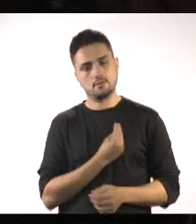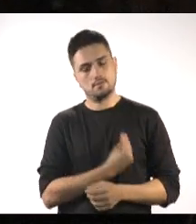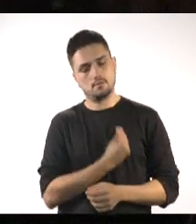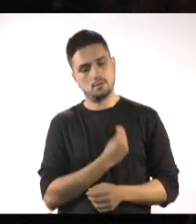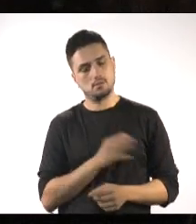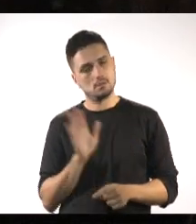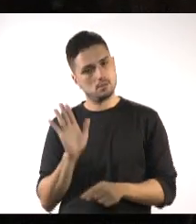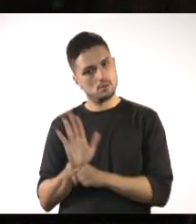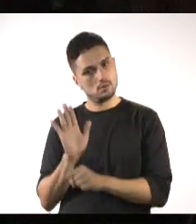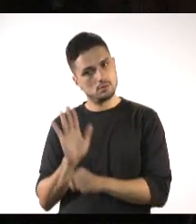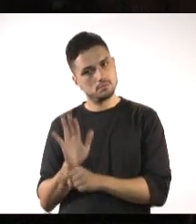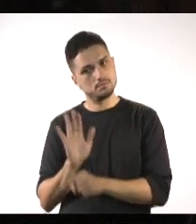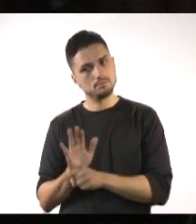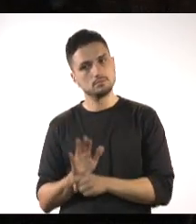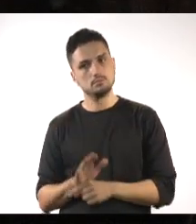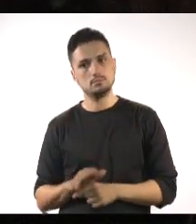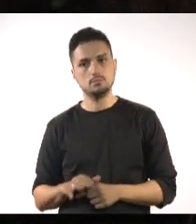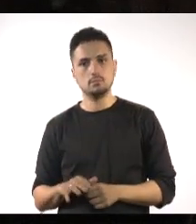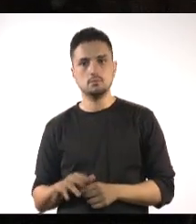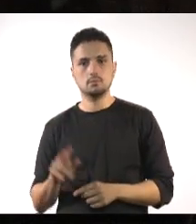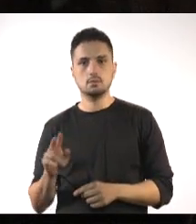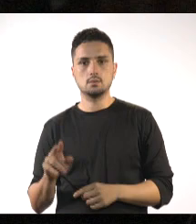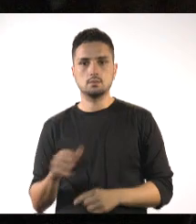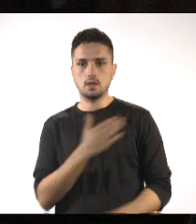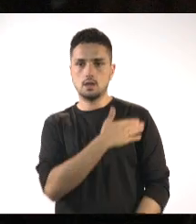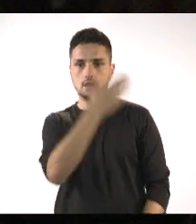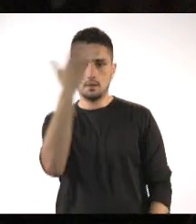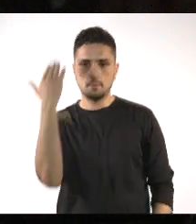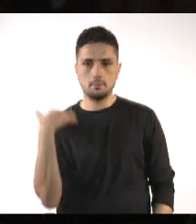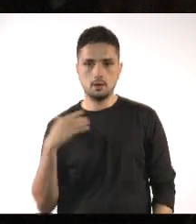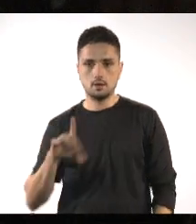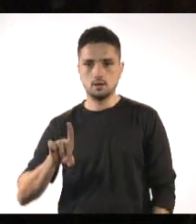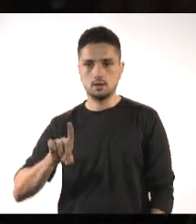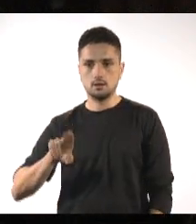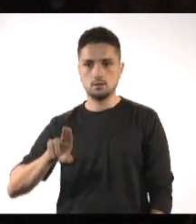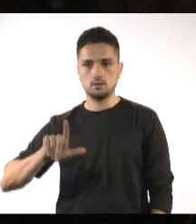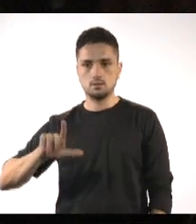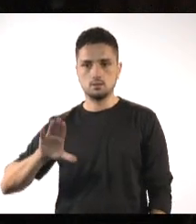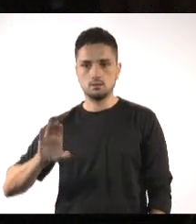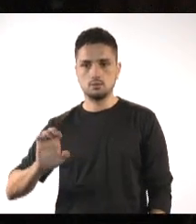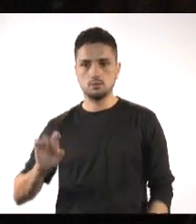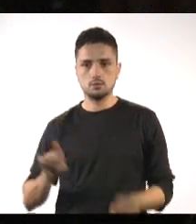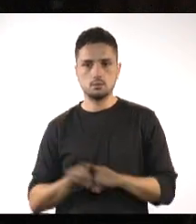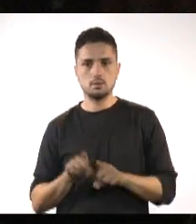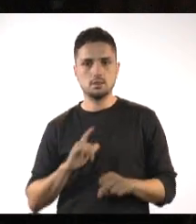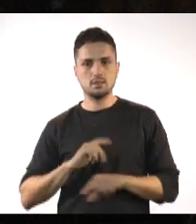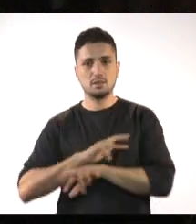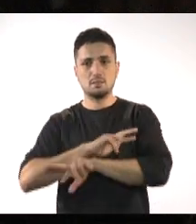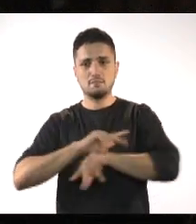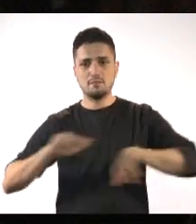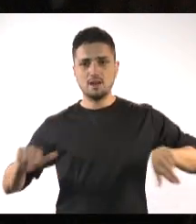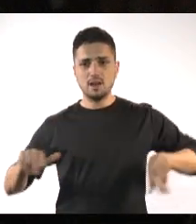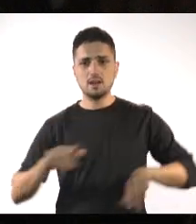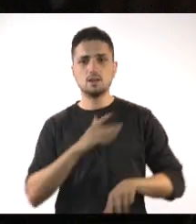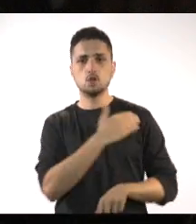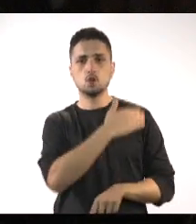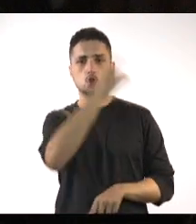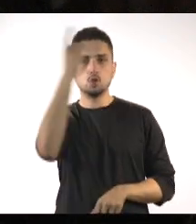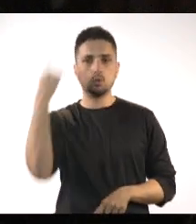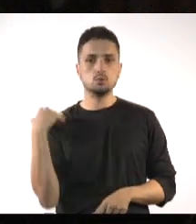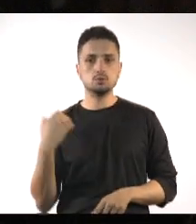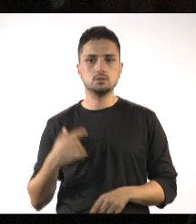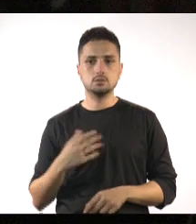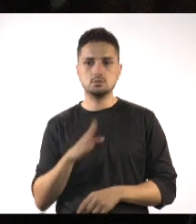cuidar da vida. Sob a inspiração de Irmã Dulce, nós temos milhares de irmãs Dulce silenciosas